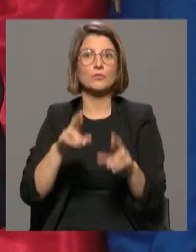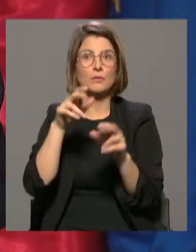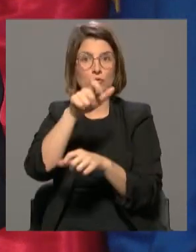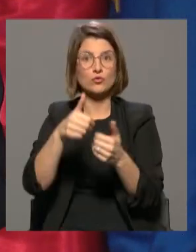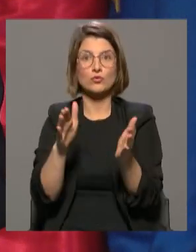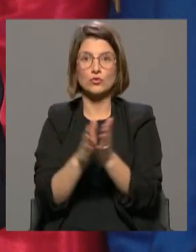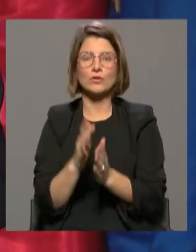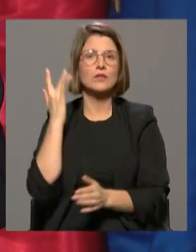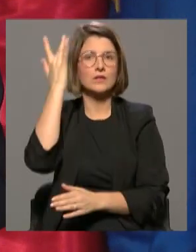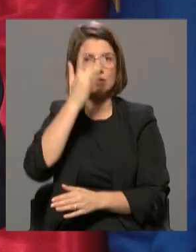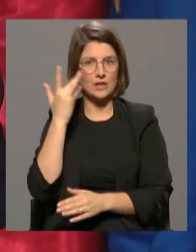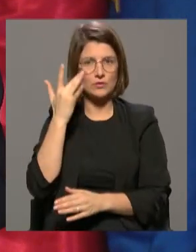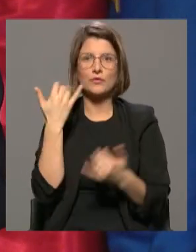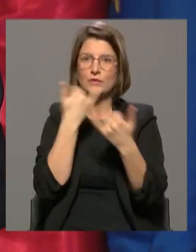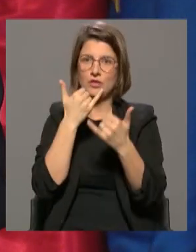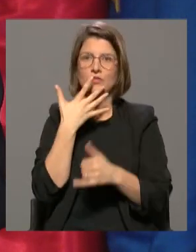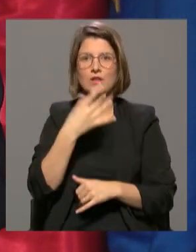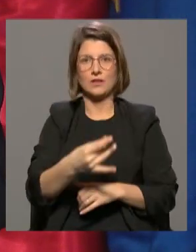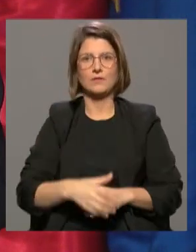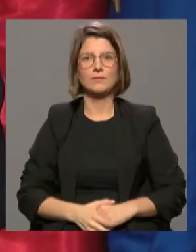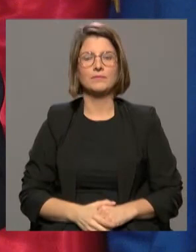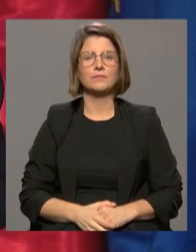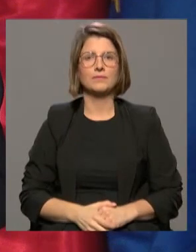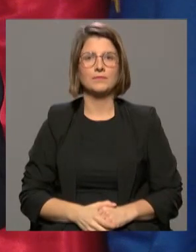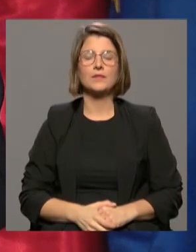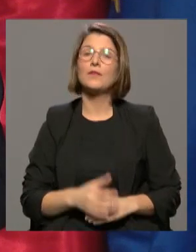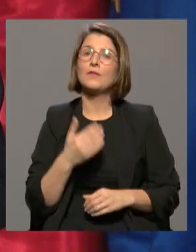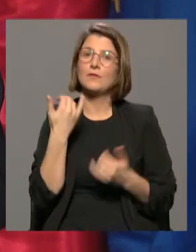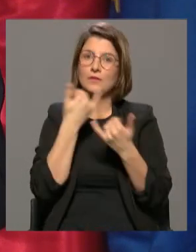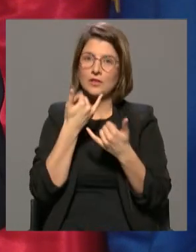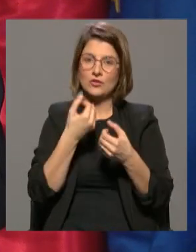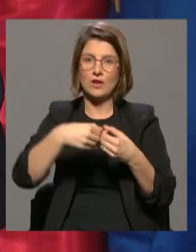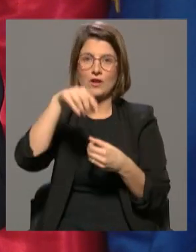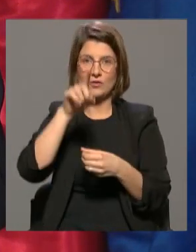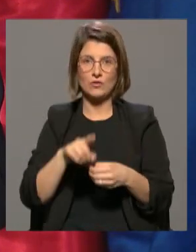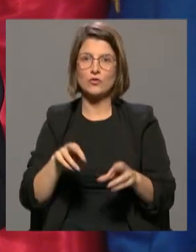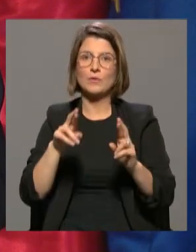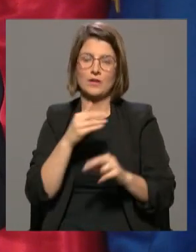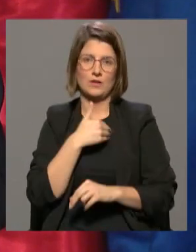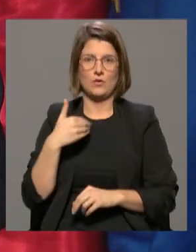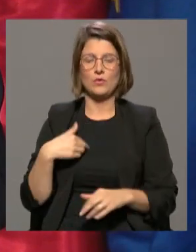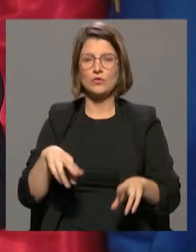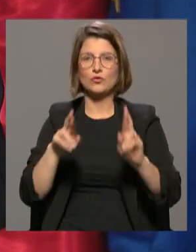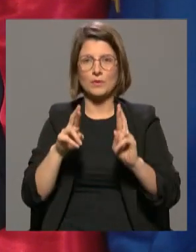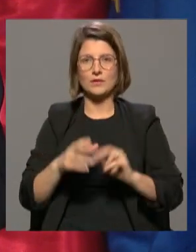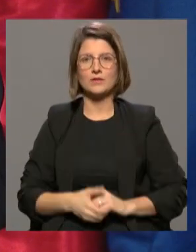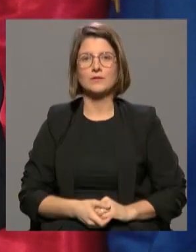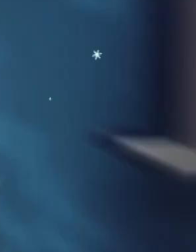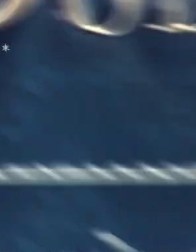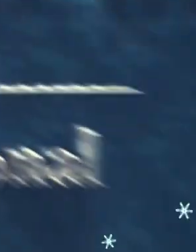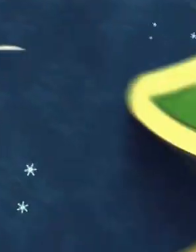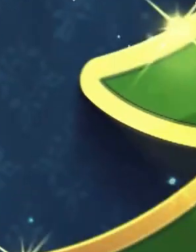um santo e feliz Natal Feliz Ano Novo com saúde e esperança